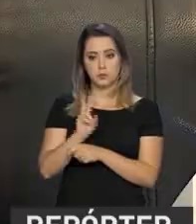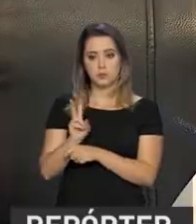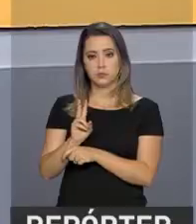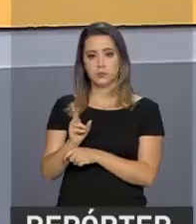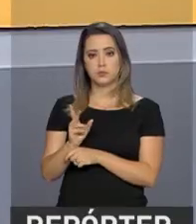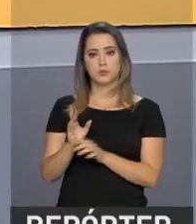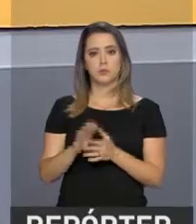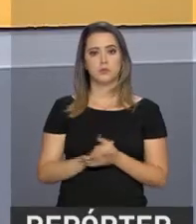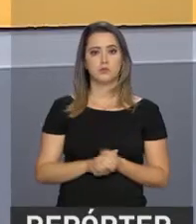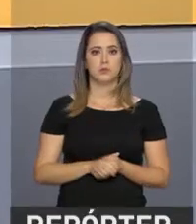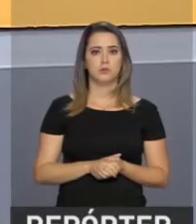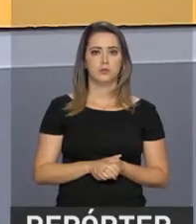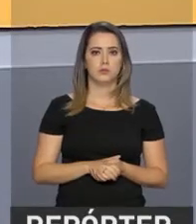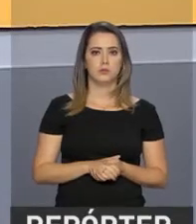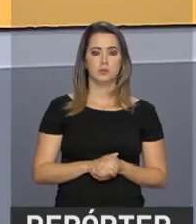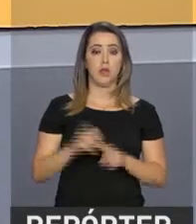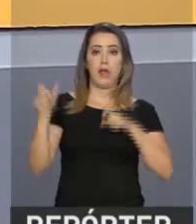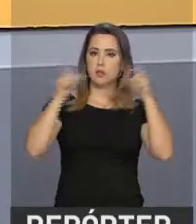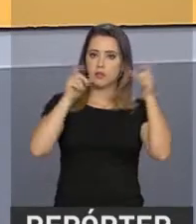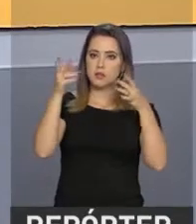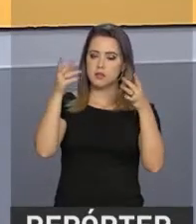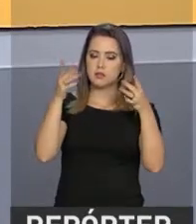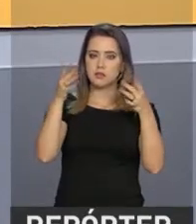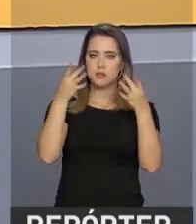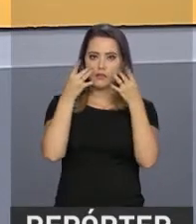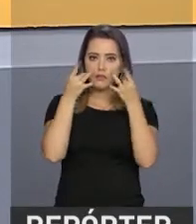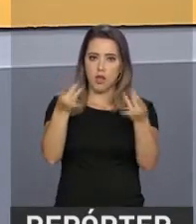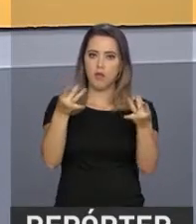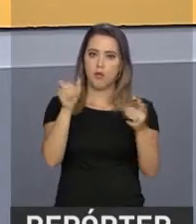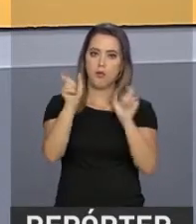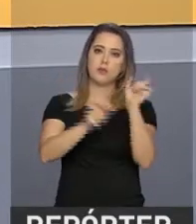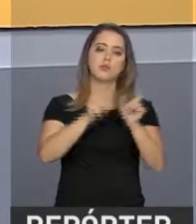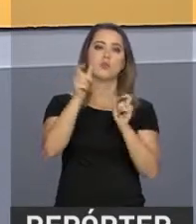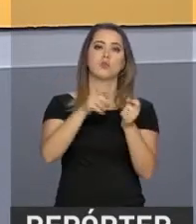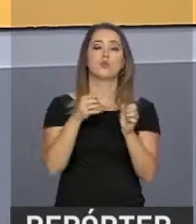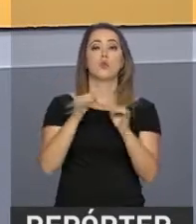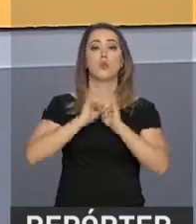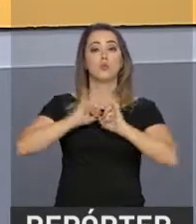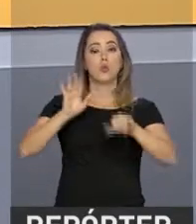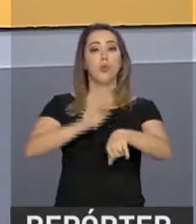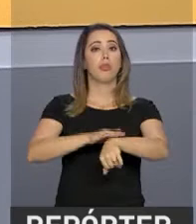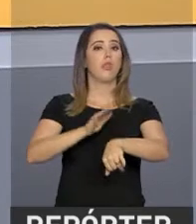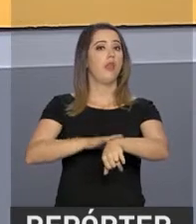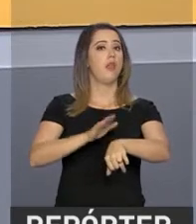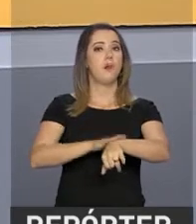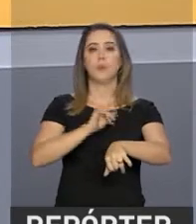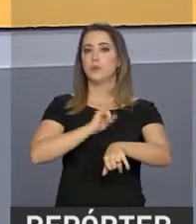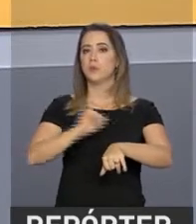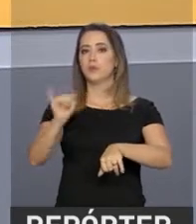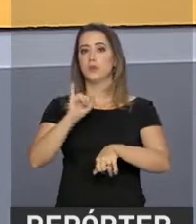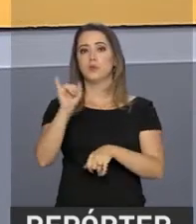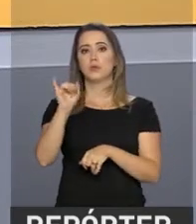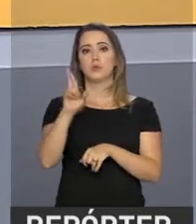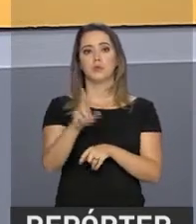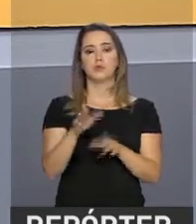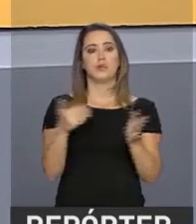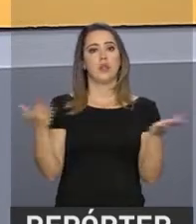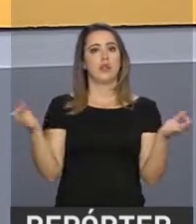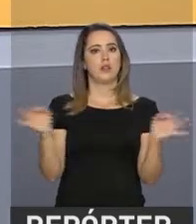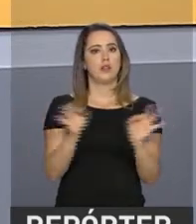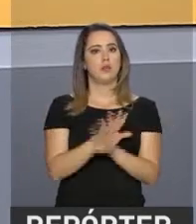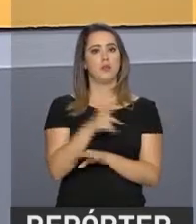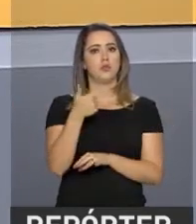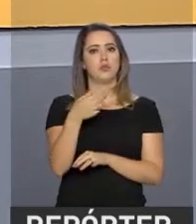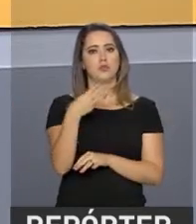oficial. Atenção, contribuinte! O prazo da entrega da declaração do Imposto de Renda termina hoje às